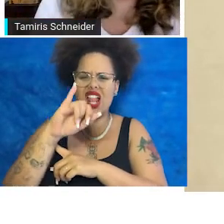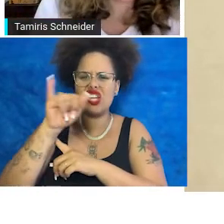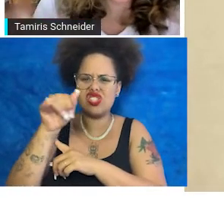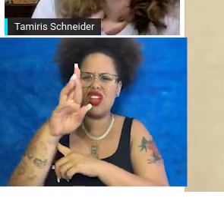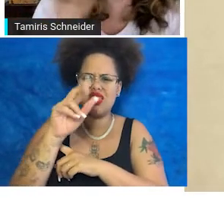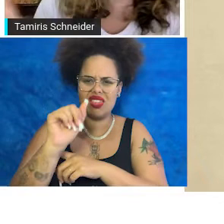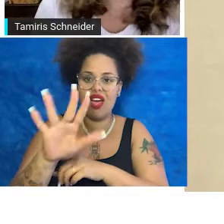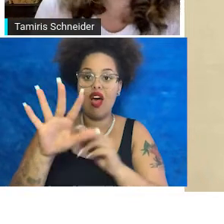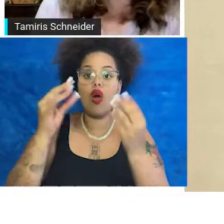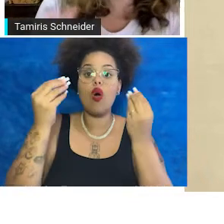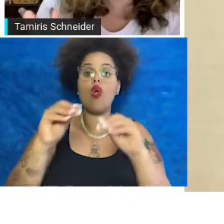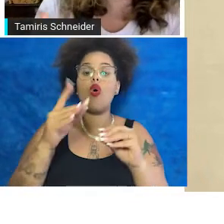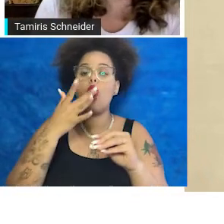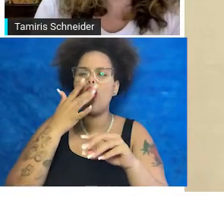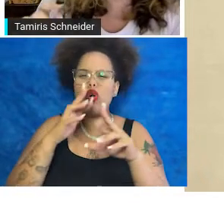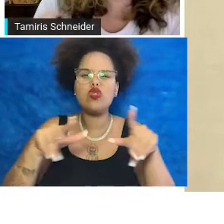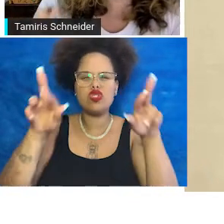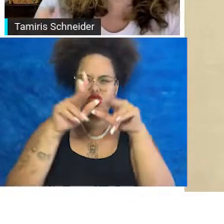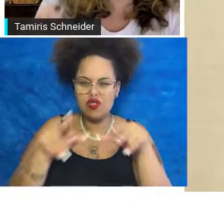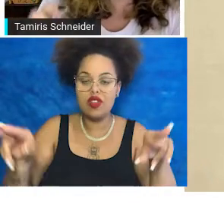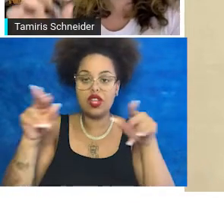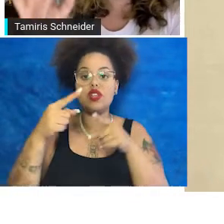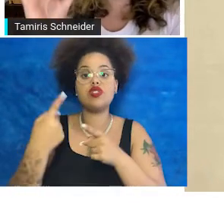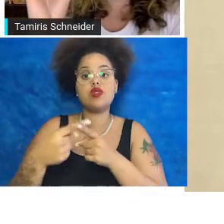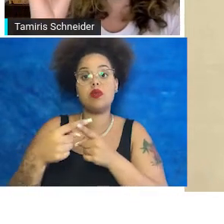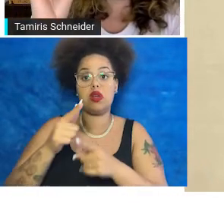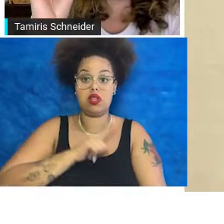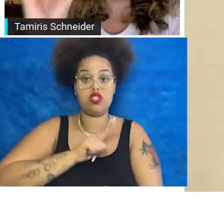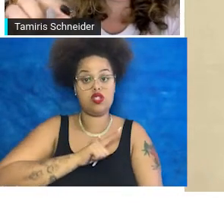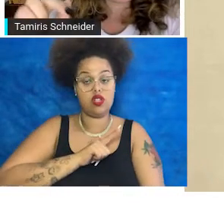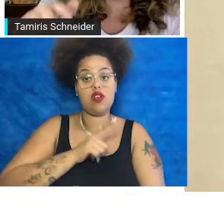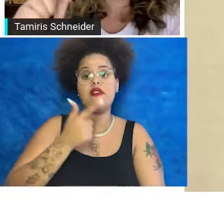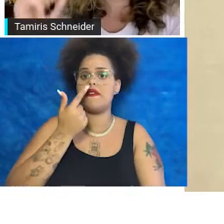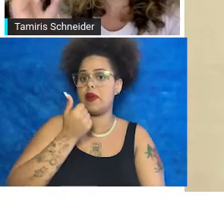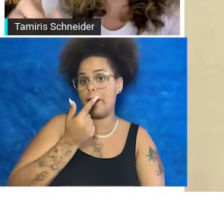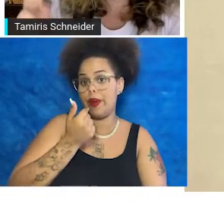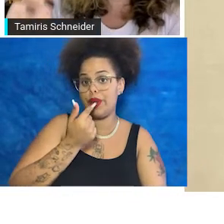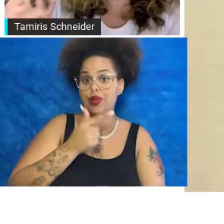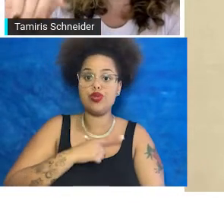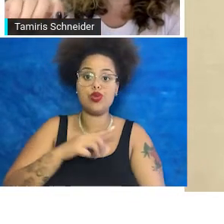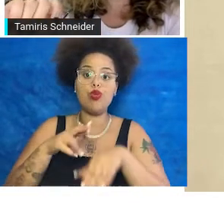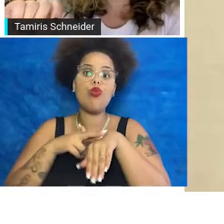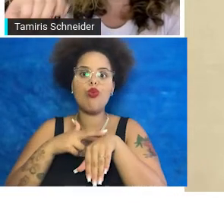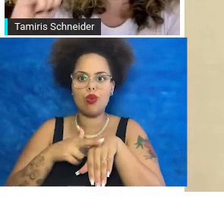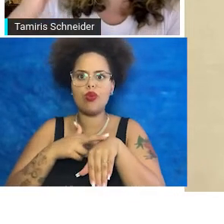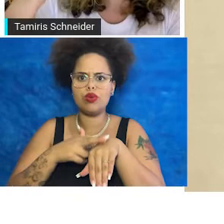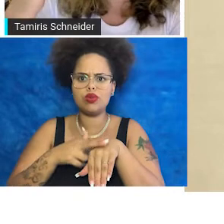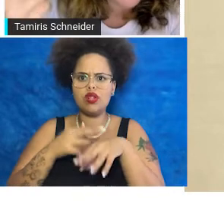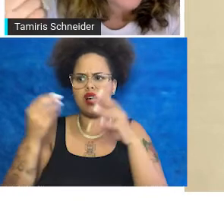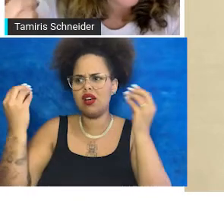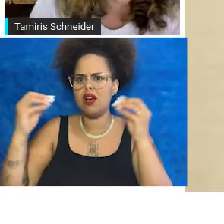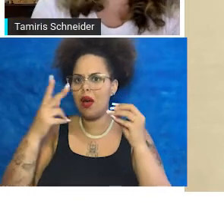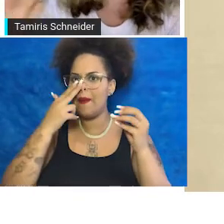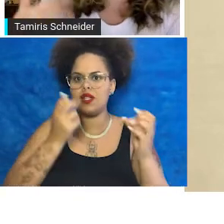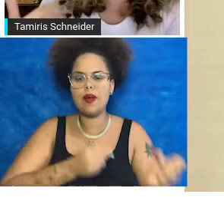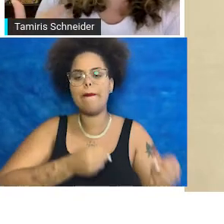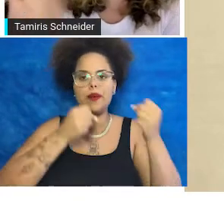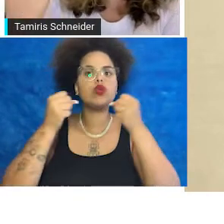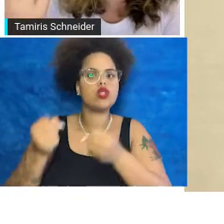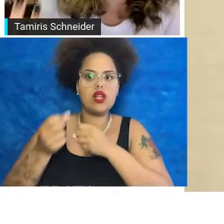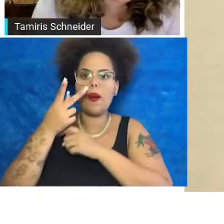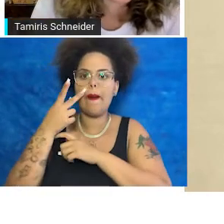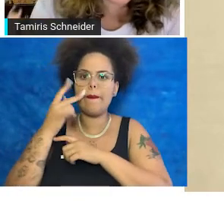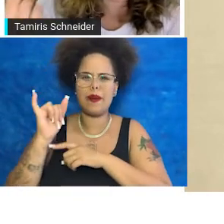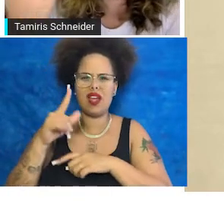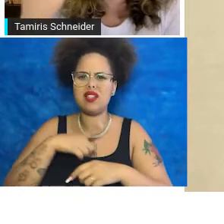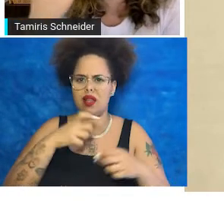mais diferentes de todos os outros cenários. Então, tipo, tinha o vermelho, tinha o roxo, que faz a imposição de poder. Os pais têm